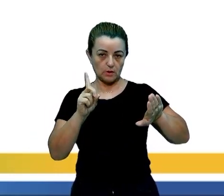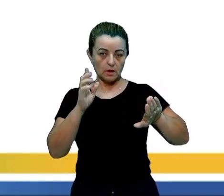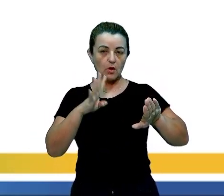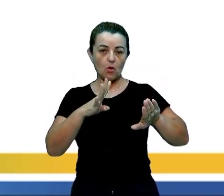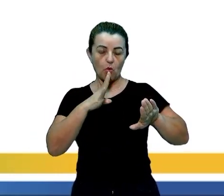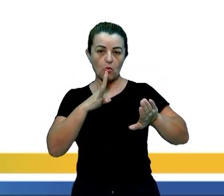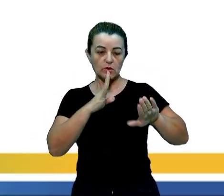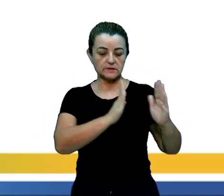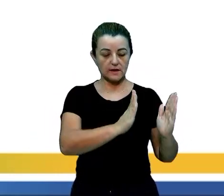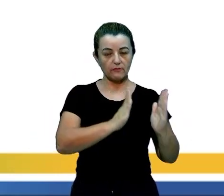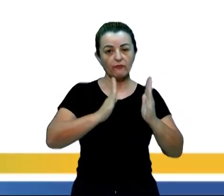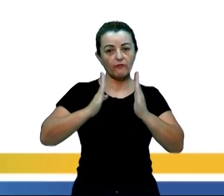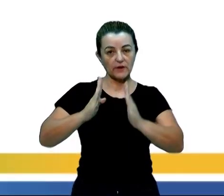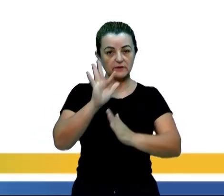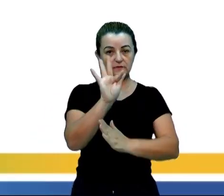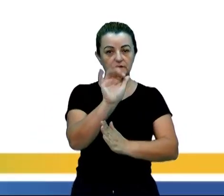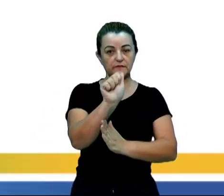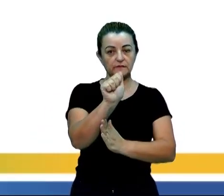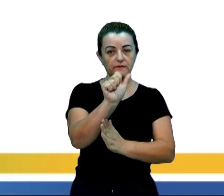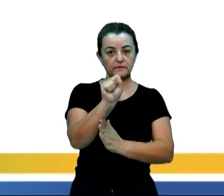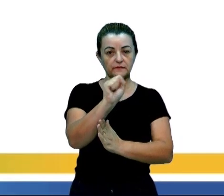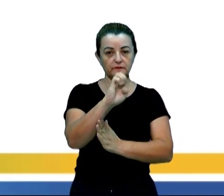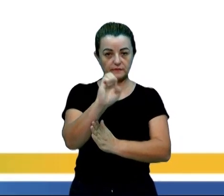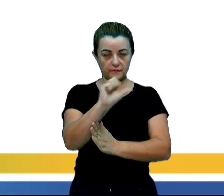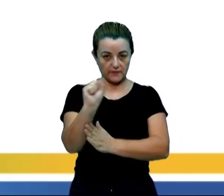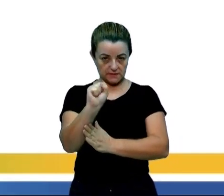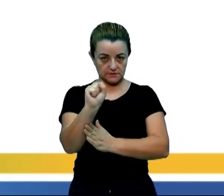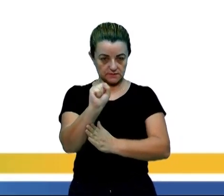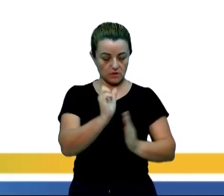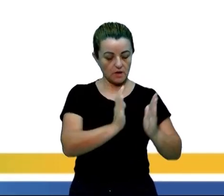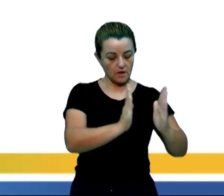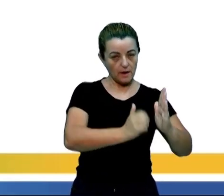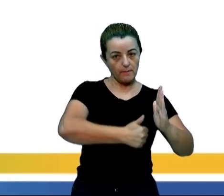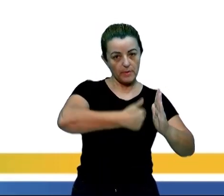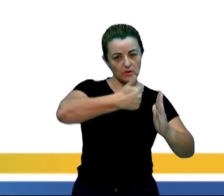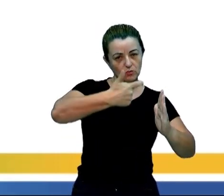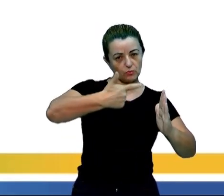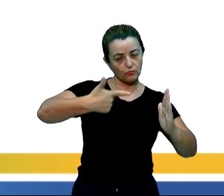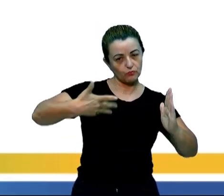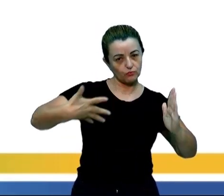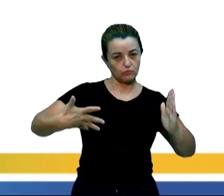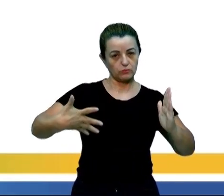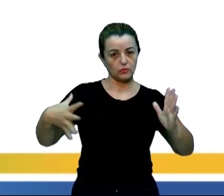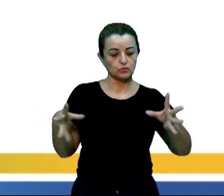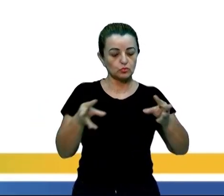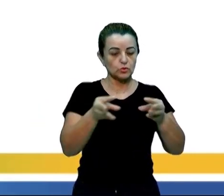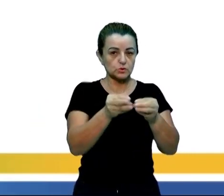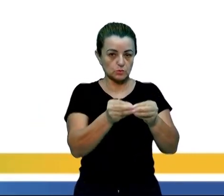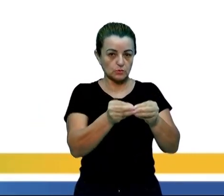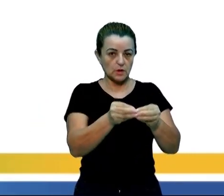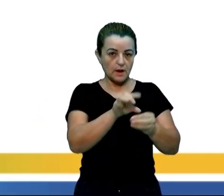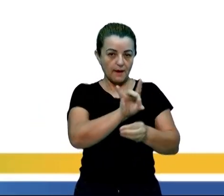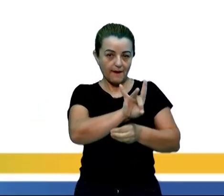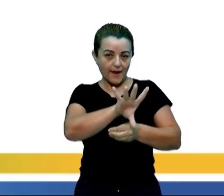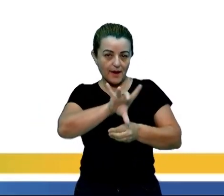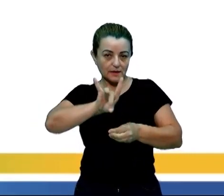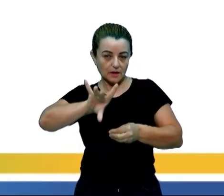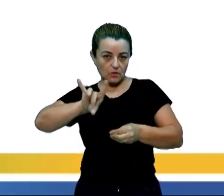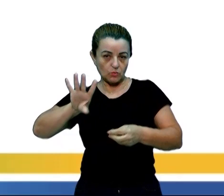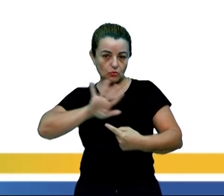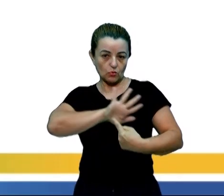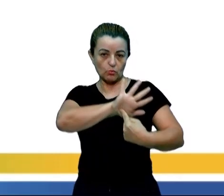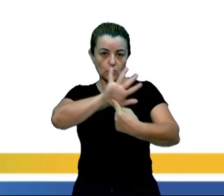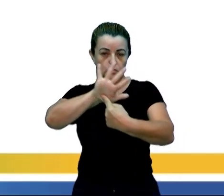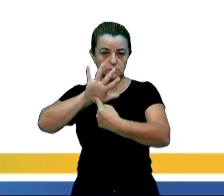possa entender melhor esse conceito, também é necessário que a gente tenha pelo menos um breve resumo sobre cada uma dessas fases, como mostra aí